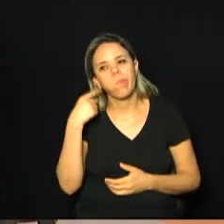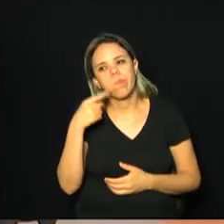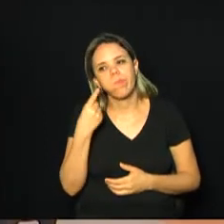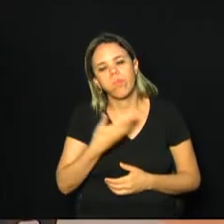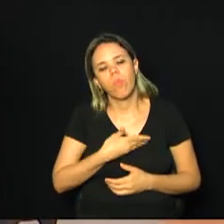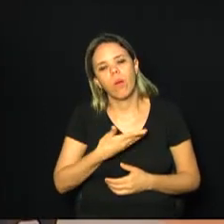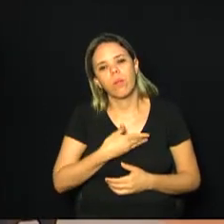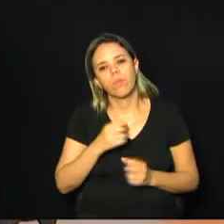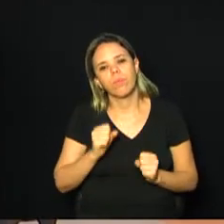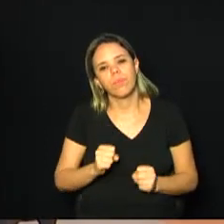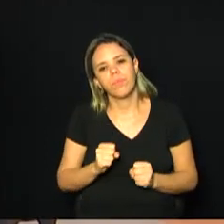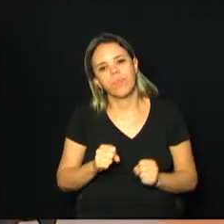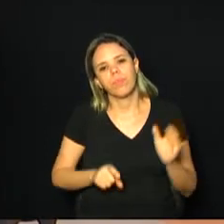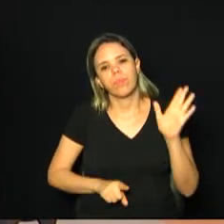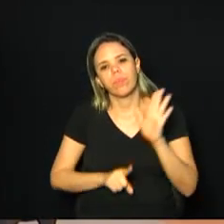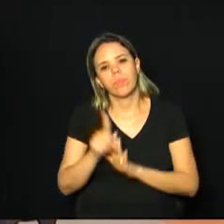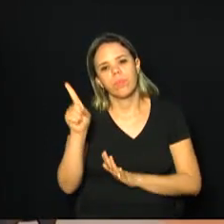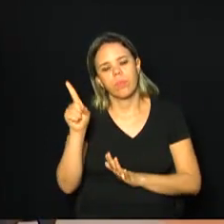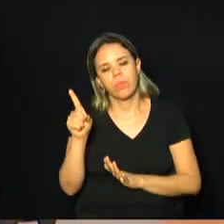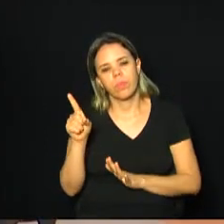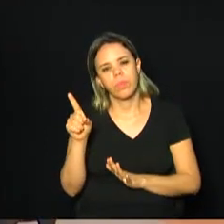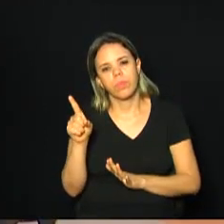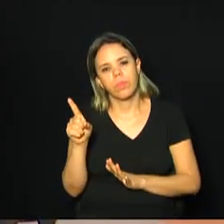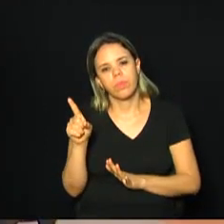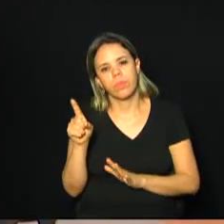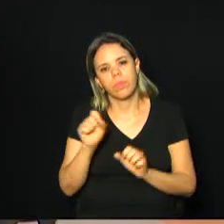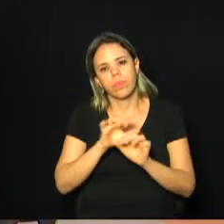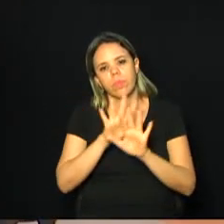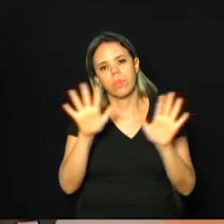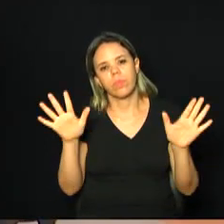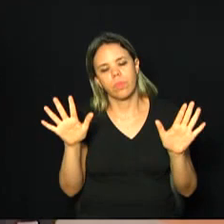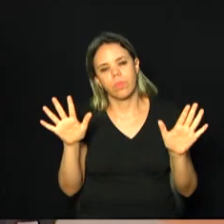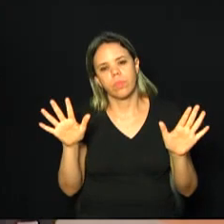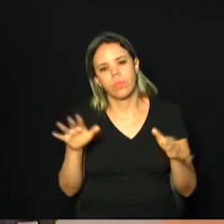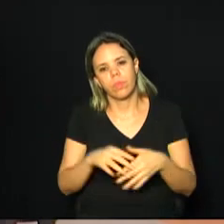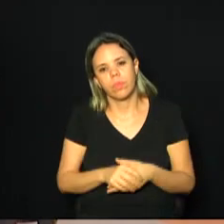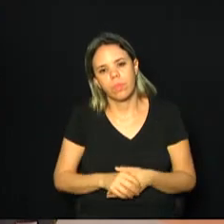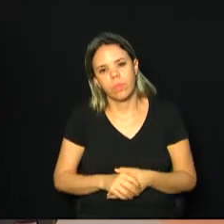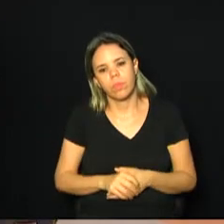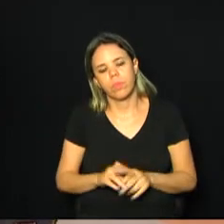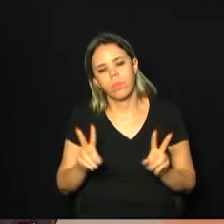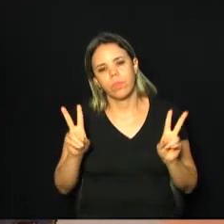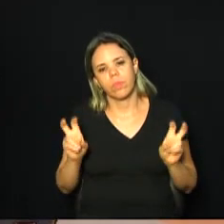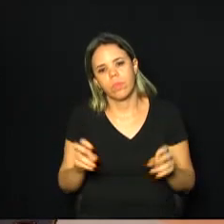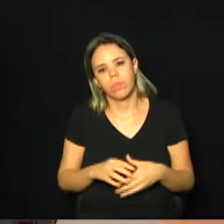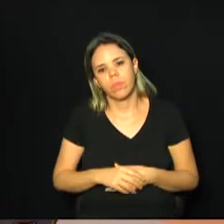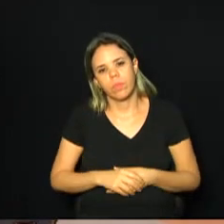colega que ele possa perguntar e esclarecer um pouco mais sobre o assunto.